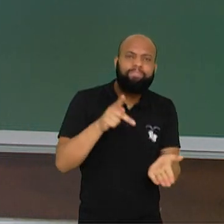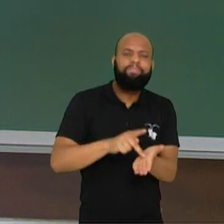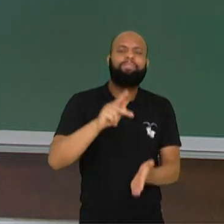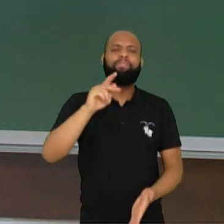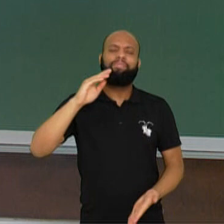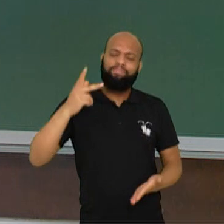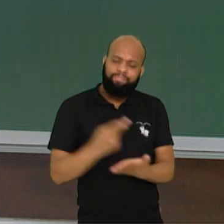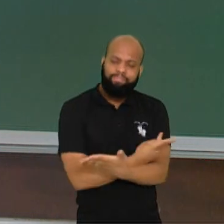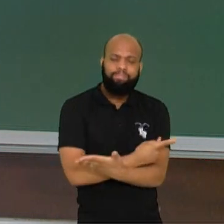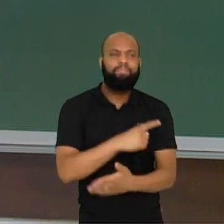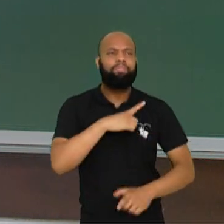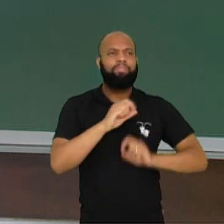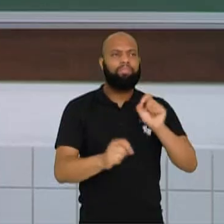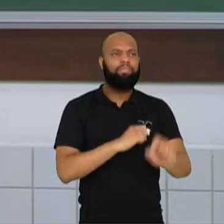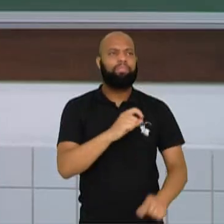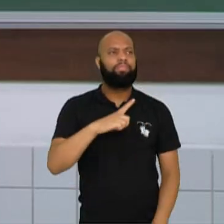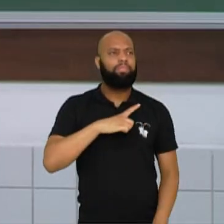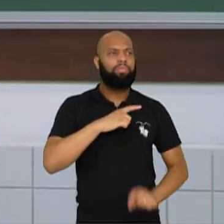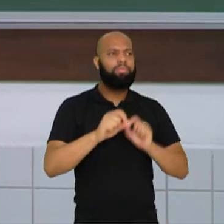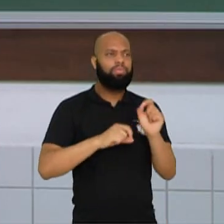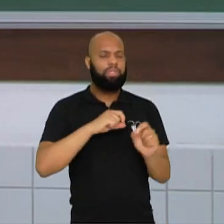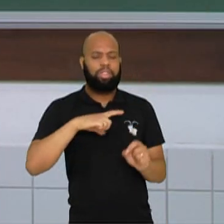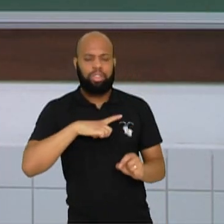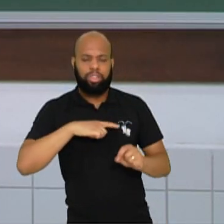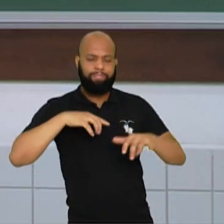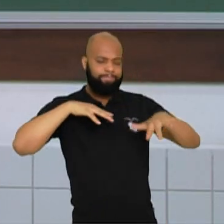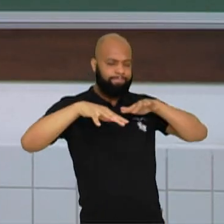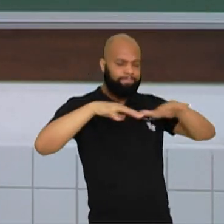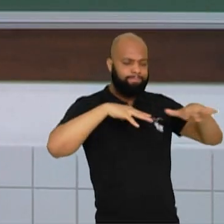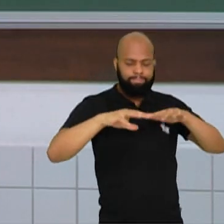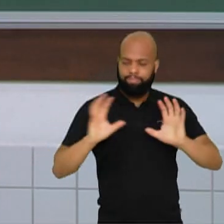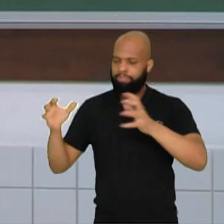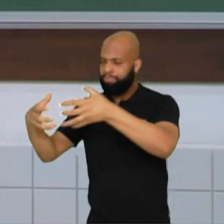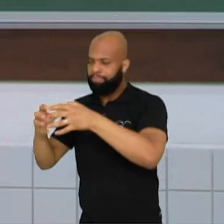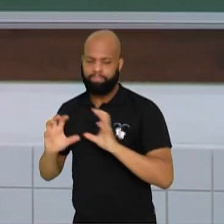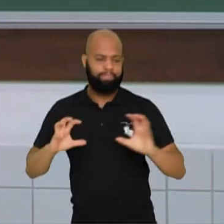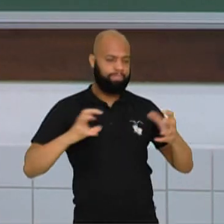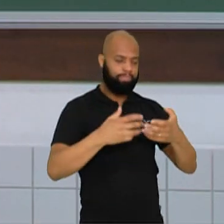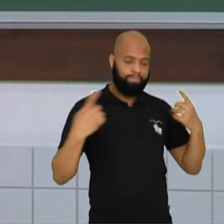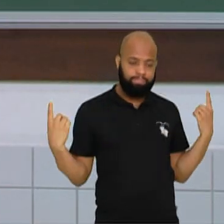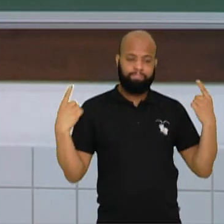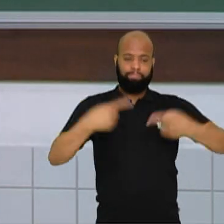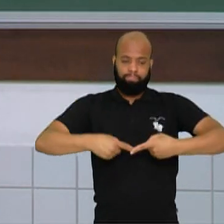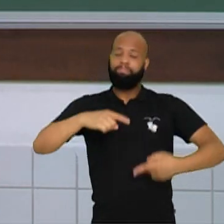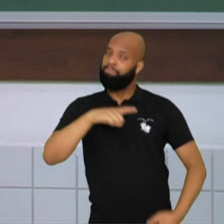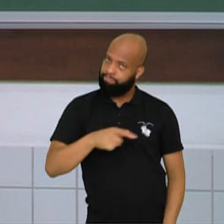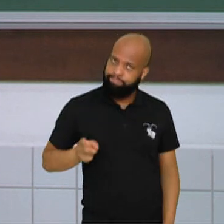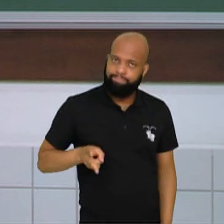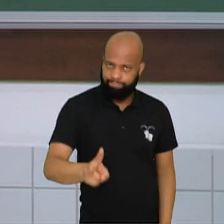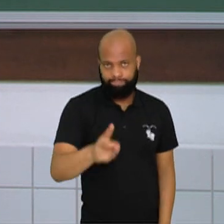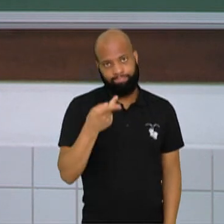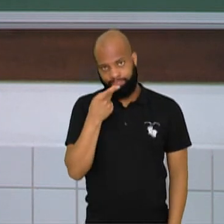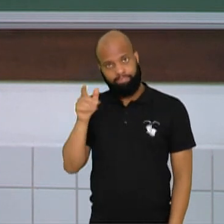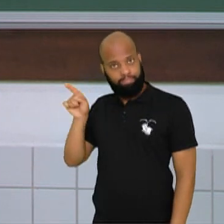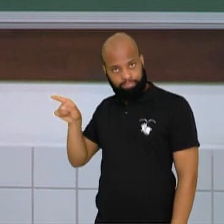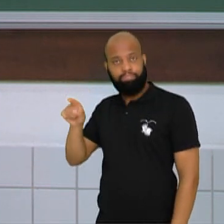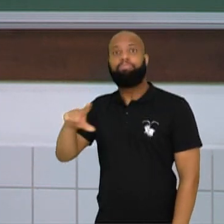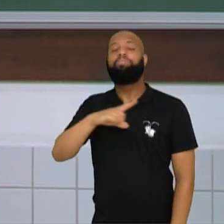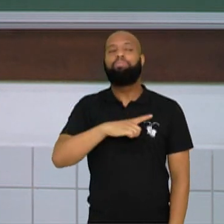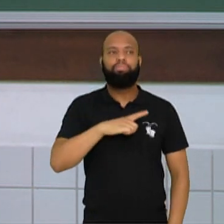como dialética o eterno movimento entre contrários. E esse movimento entre